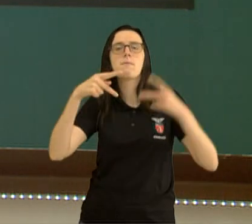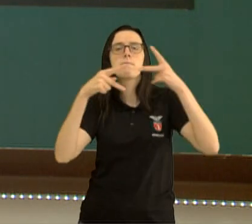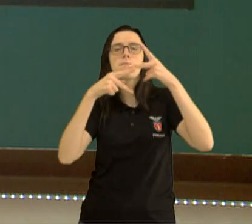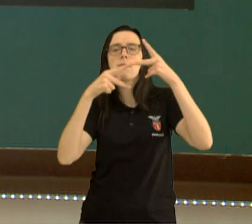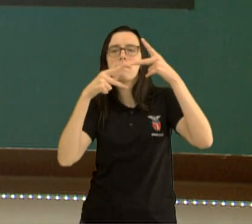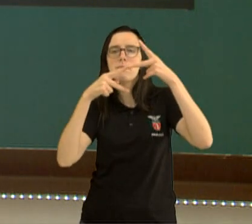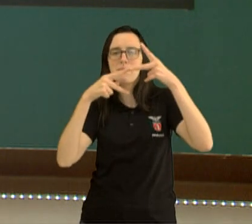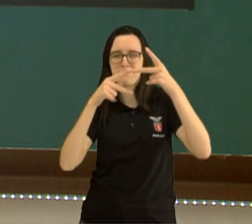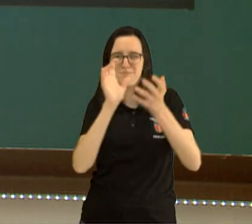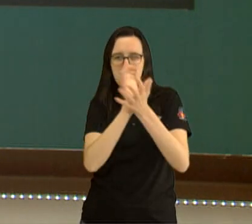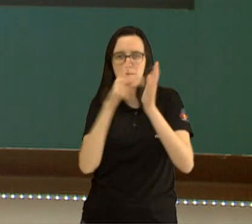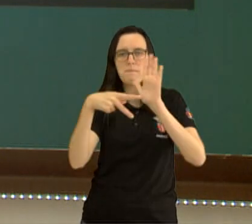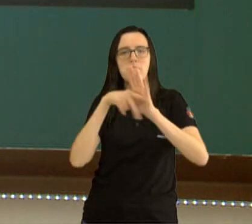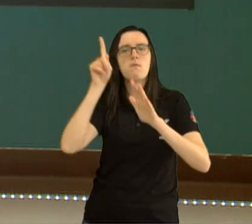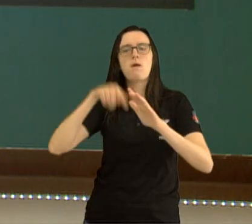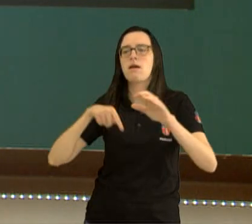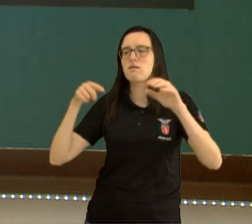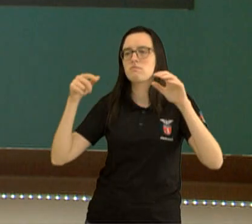meio de transporte, ok?